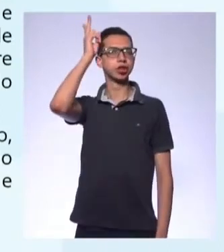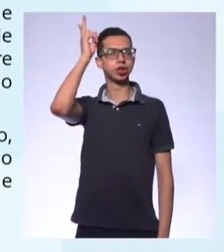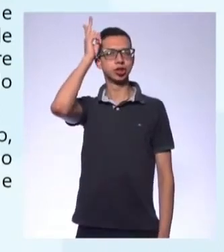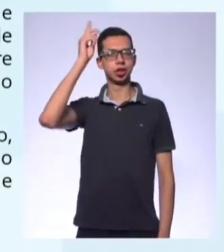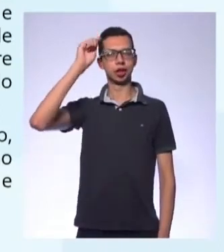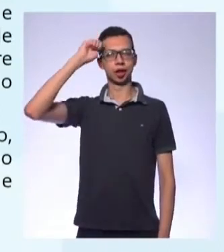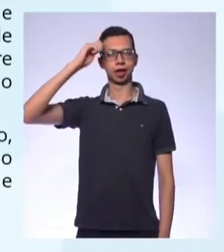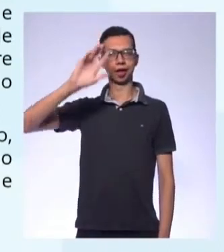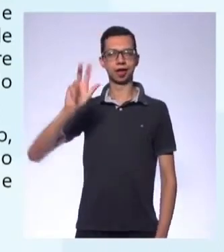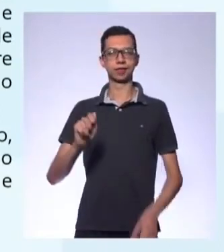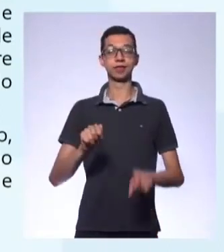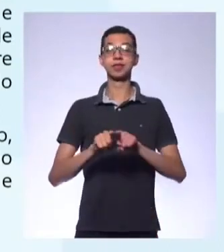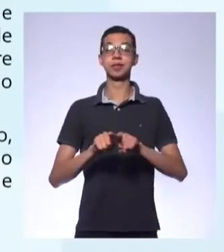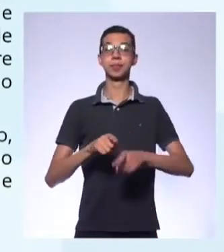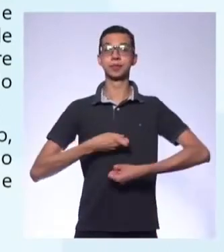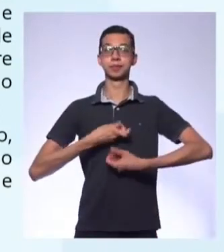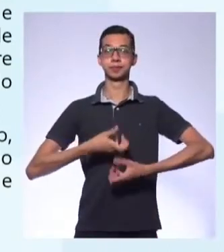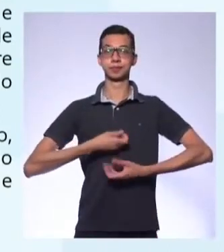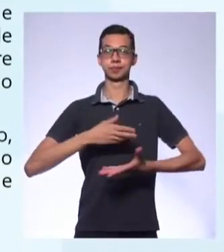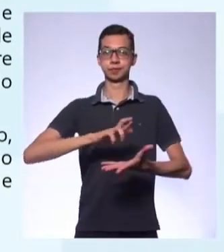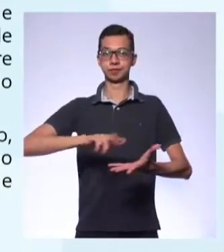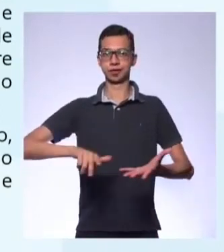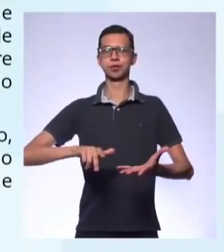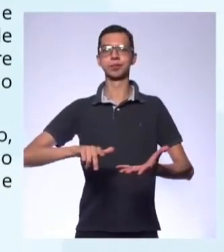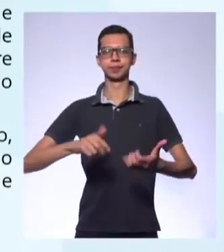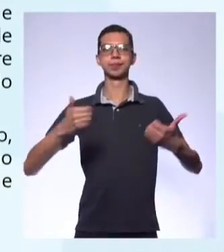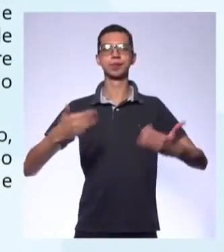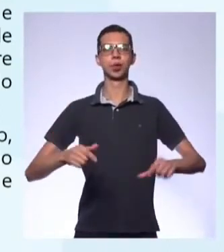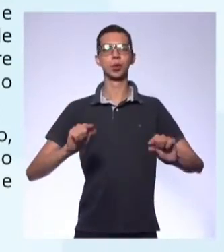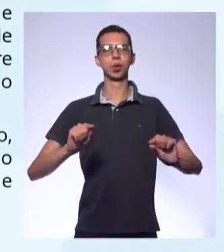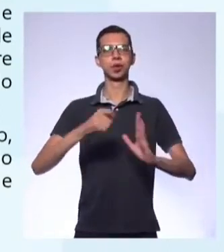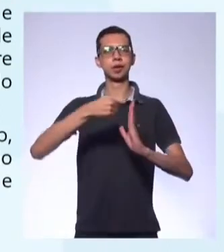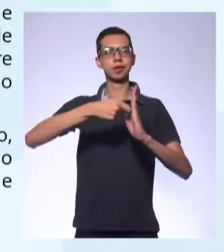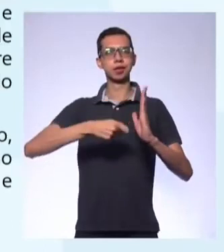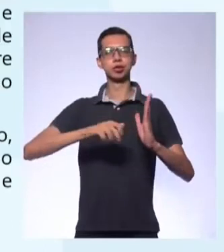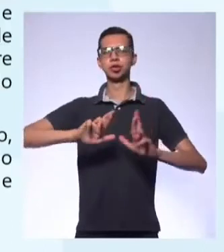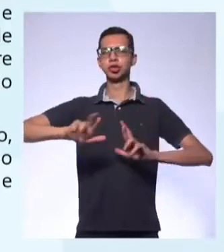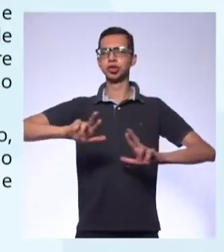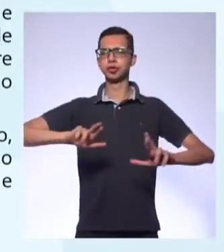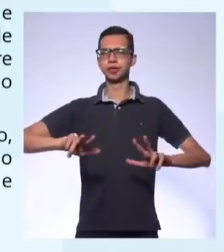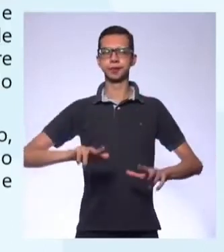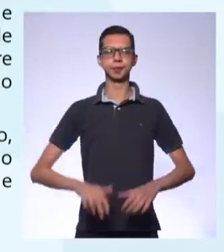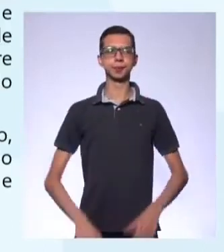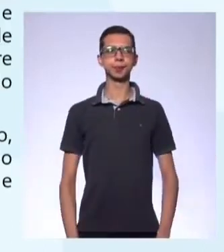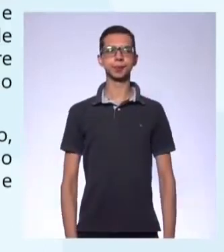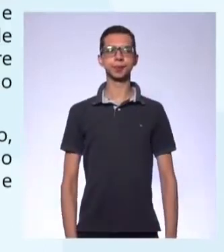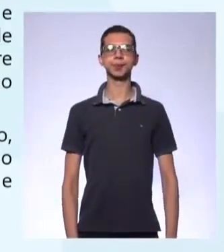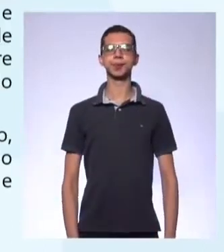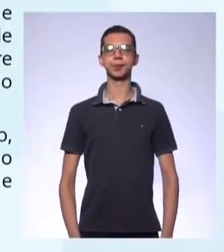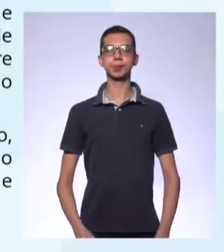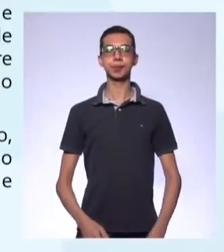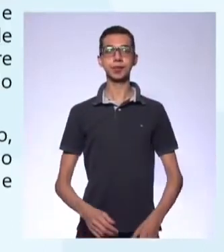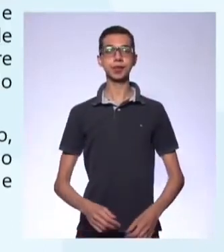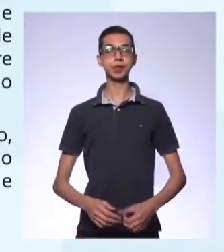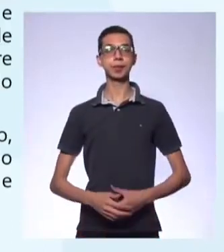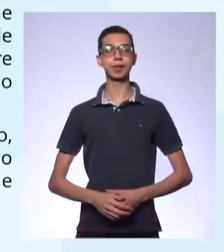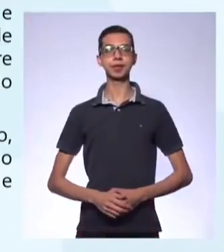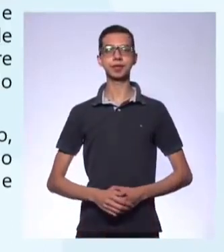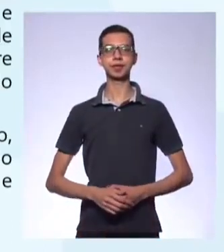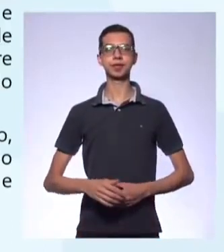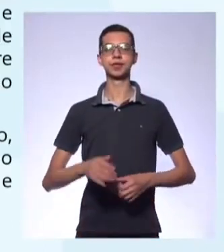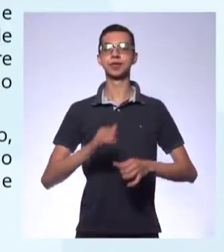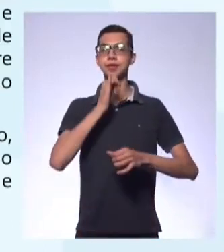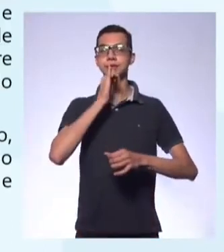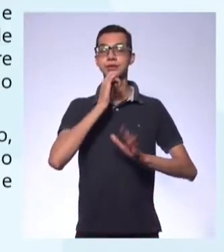poemas, entre outros, expressando avaliação sobre o texto lido e estabelecendo preferências por gêneros, temas